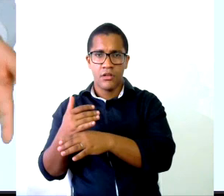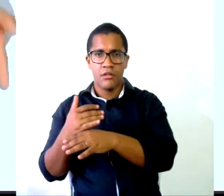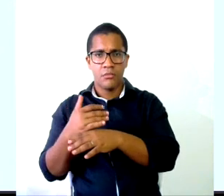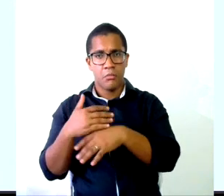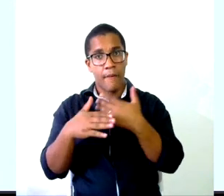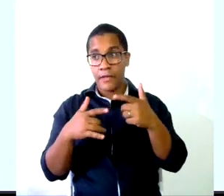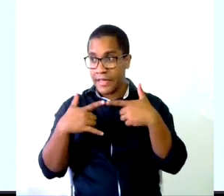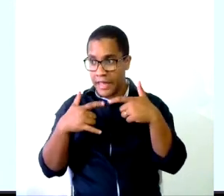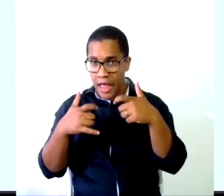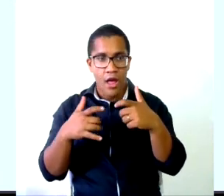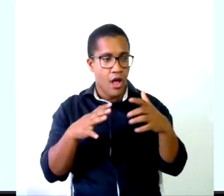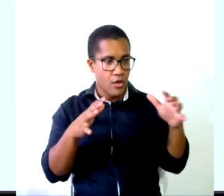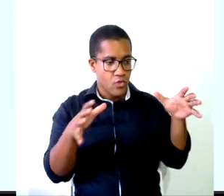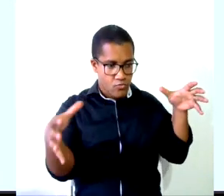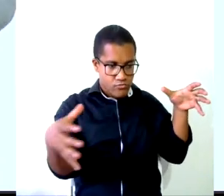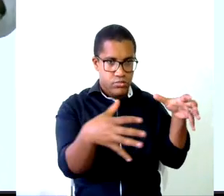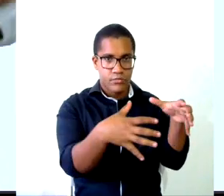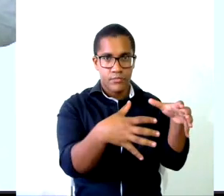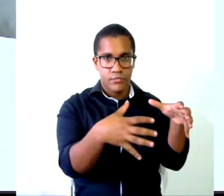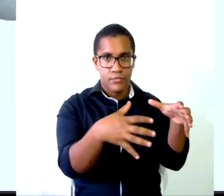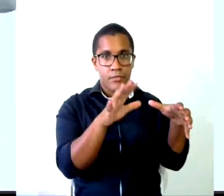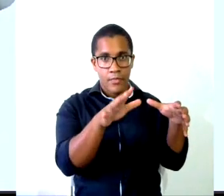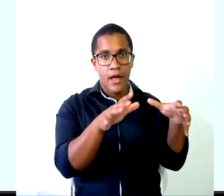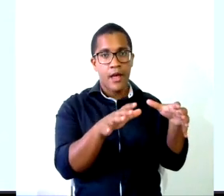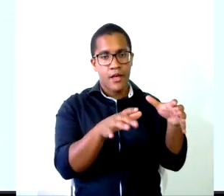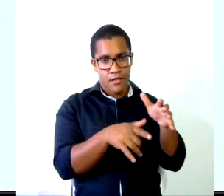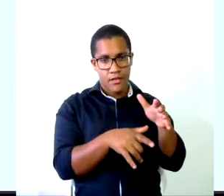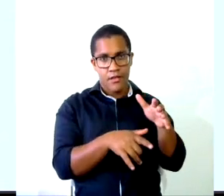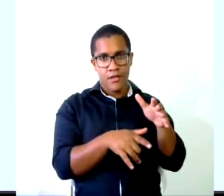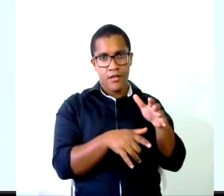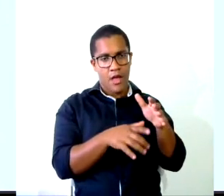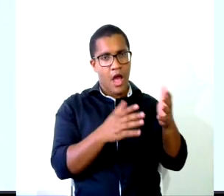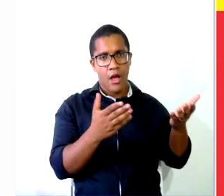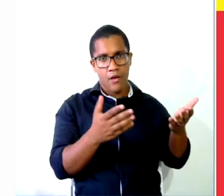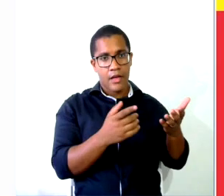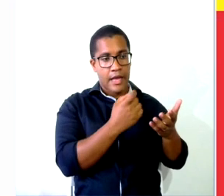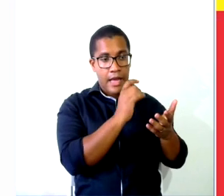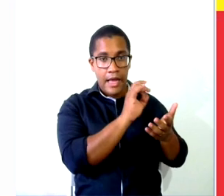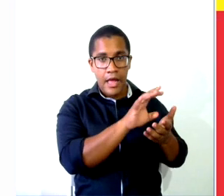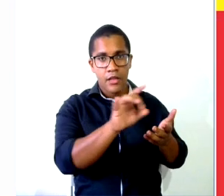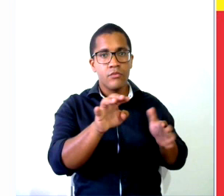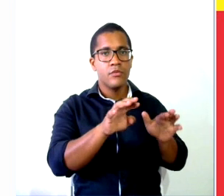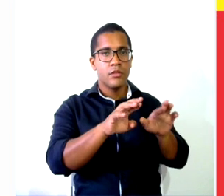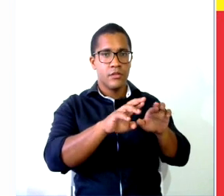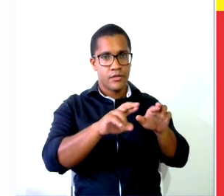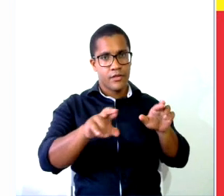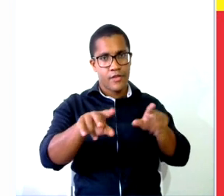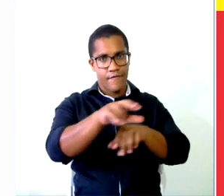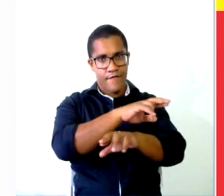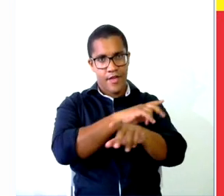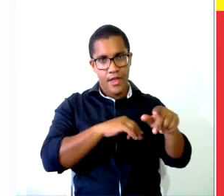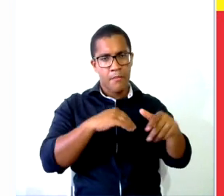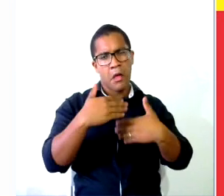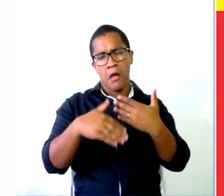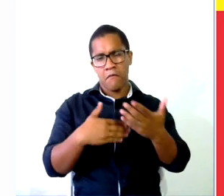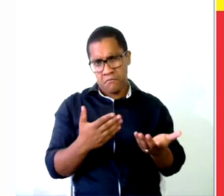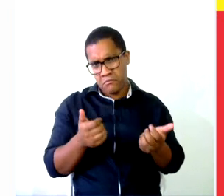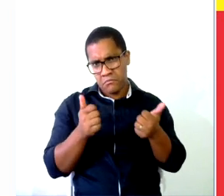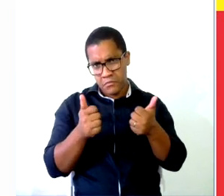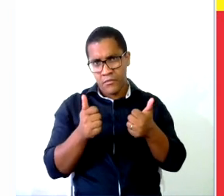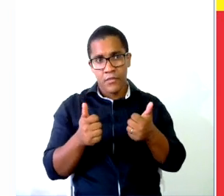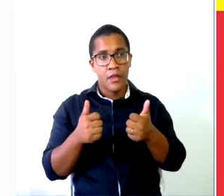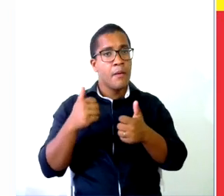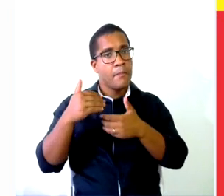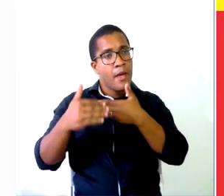em caso de guerra, como eu já falei em algumas aulas passadas, que se juntavam em caso de guerra. Então, mais tarde, eram